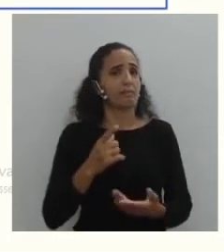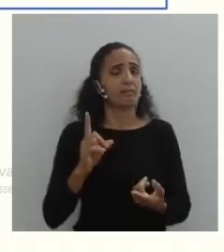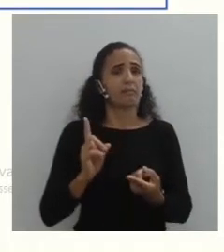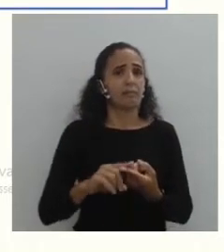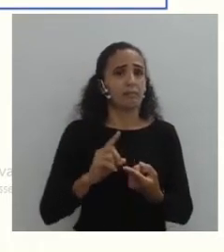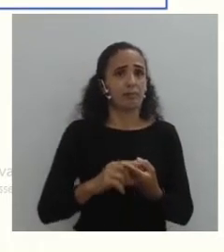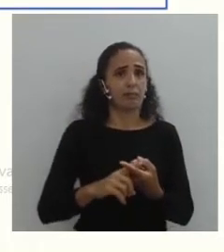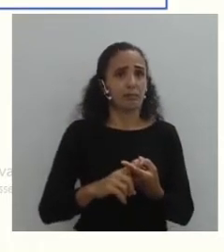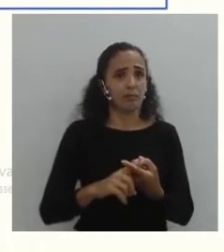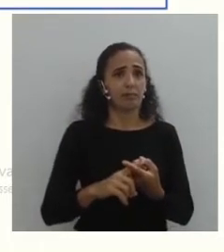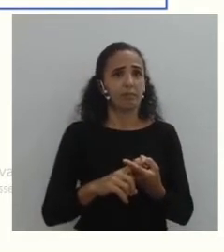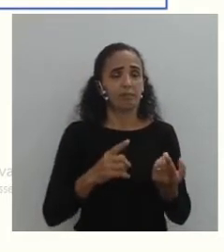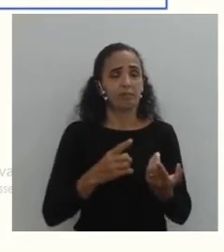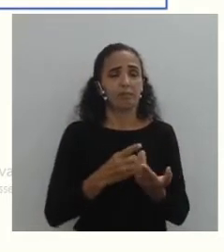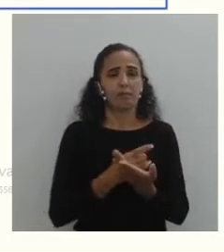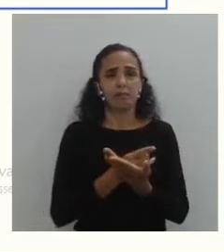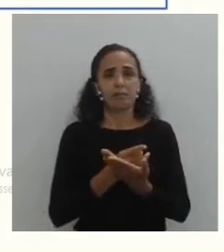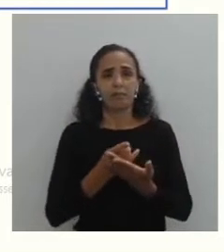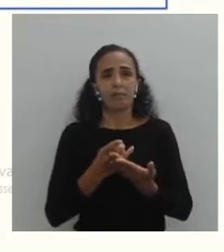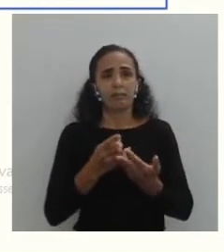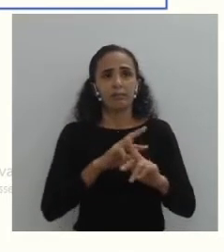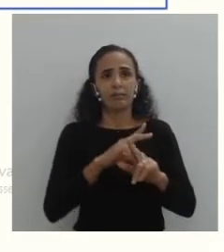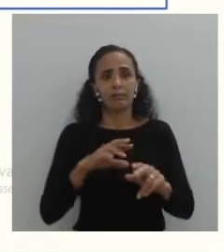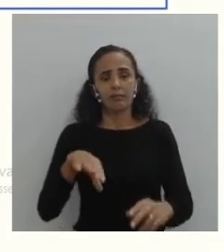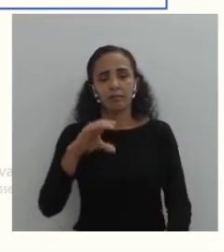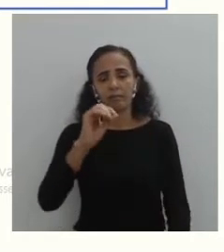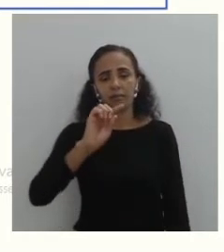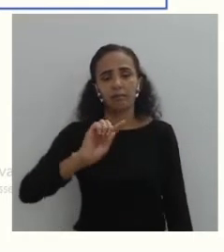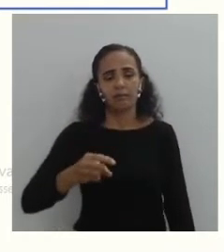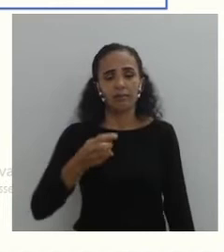tela, continuando a pesquisa, nós temos